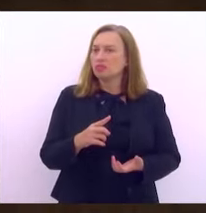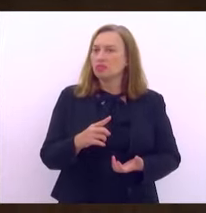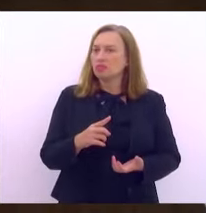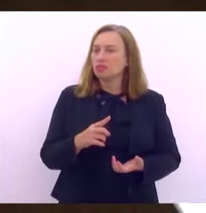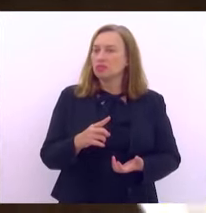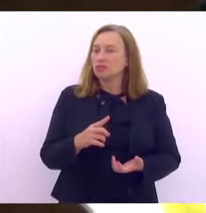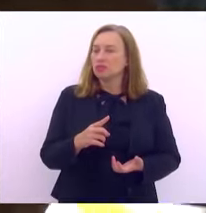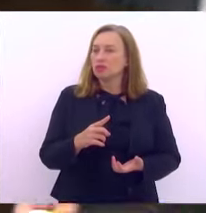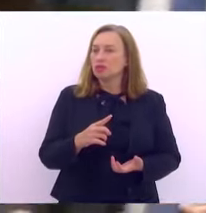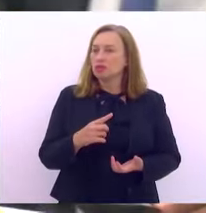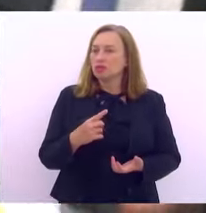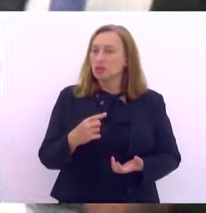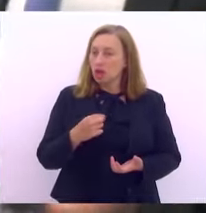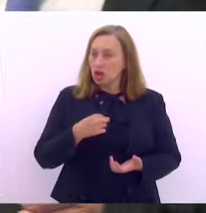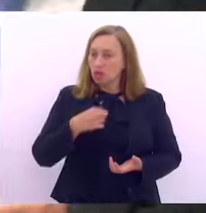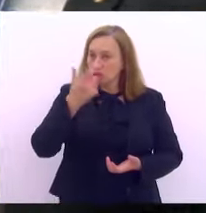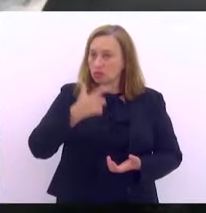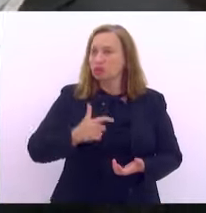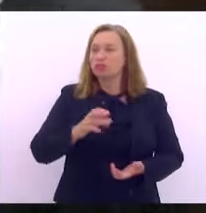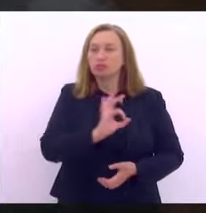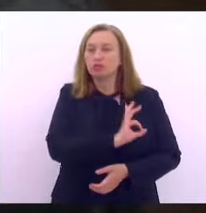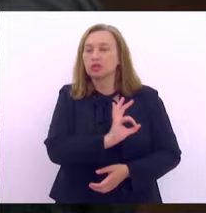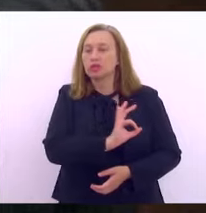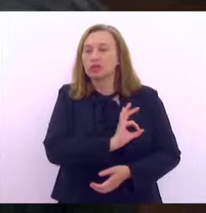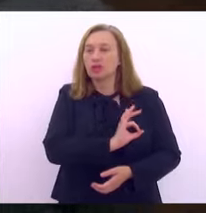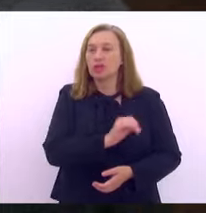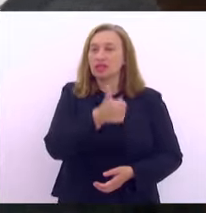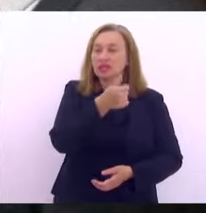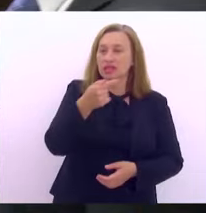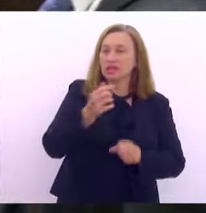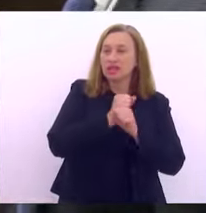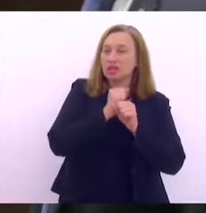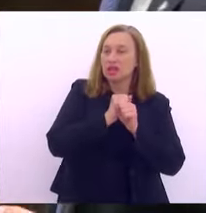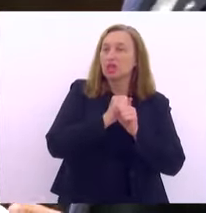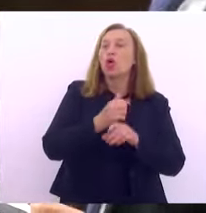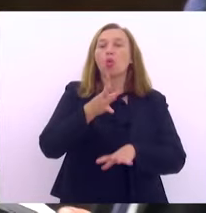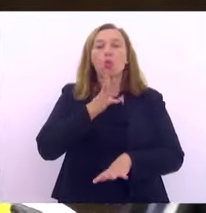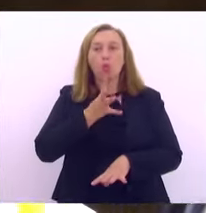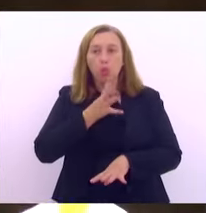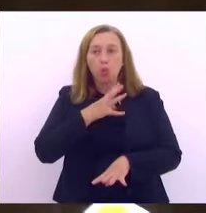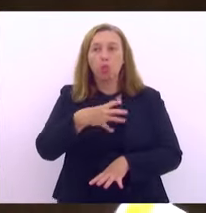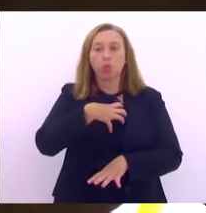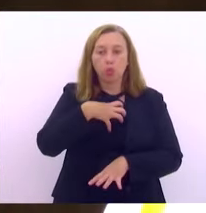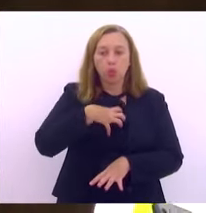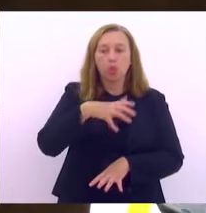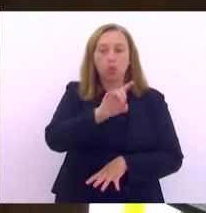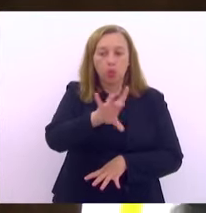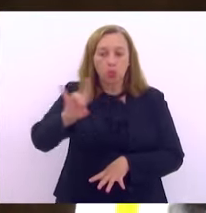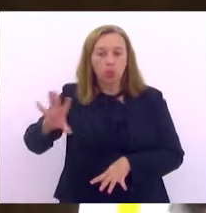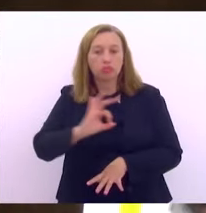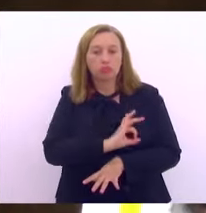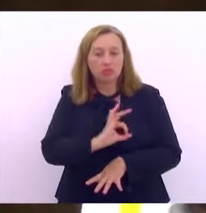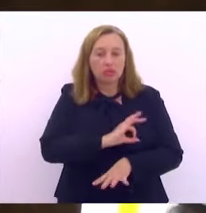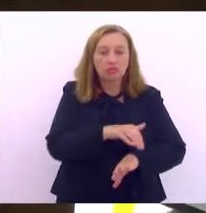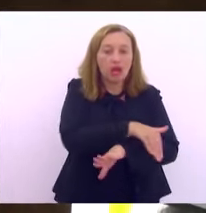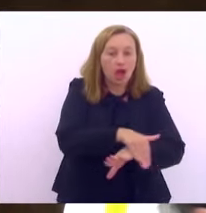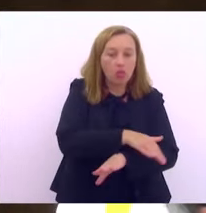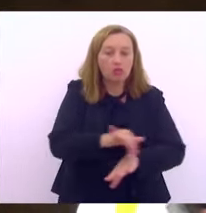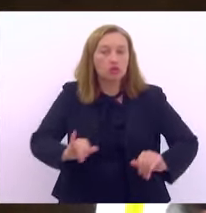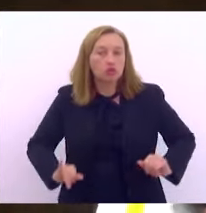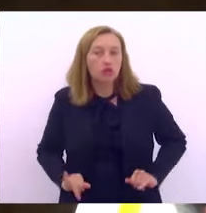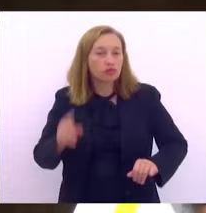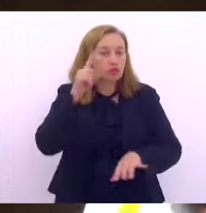caixa preta, não, principalmente eu, que sou policial militar de 17 anos, conheço o sentimento da tropa na rua, sei o que é o policial passa na rua no dia a